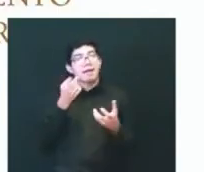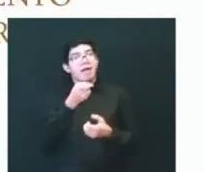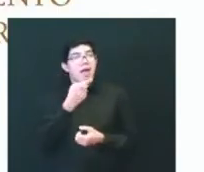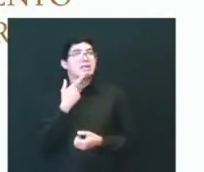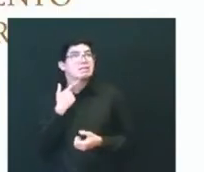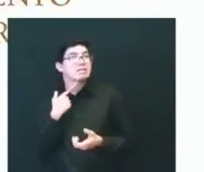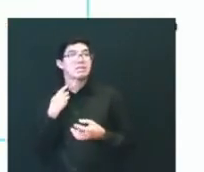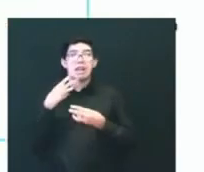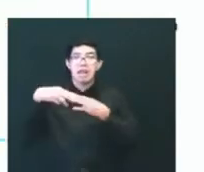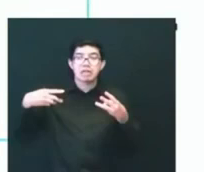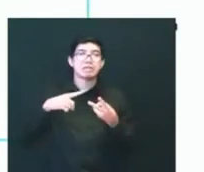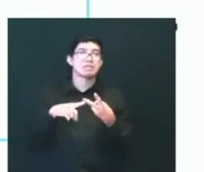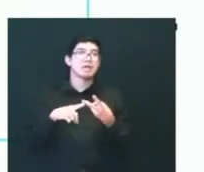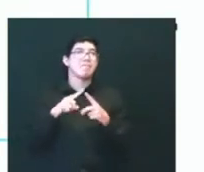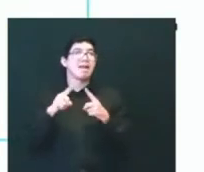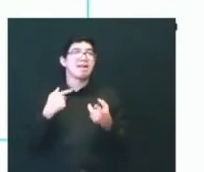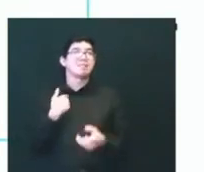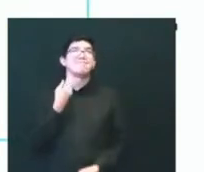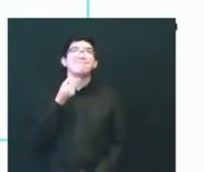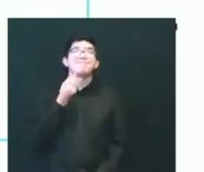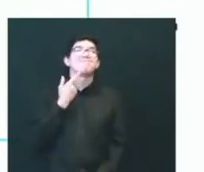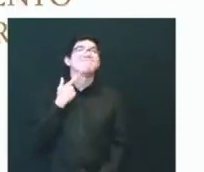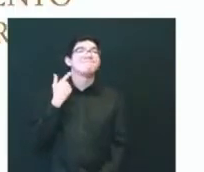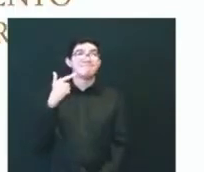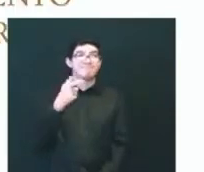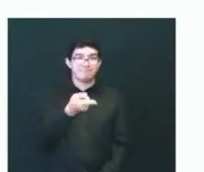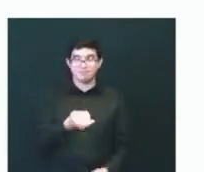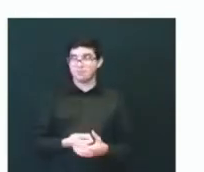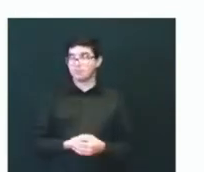comida que gosta, porque